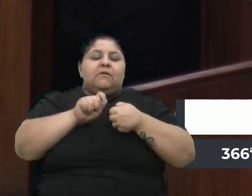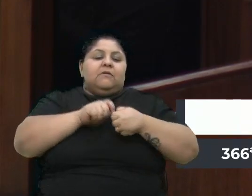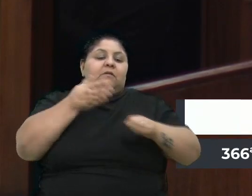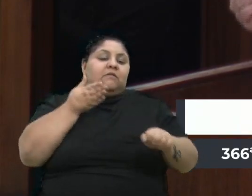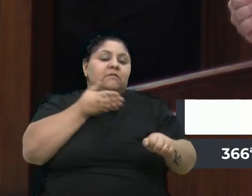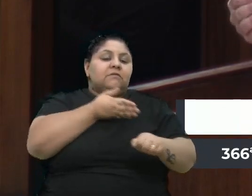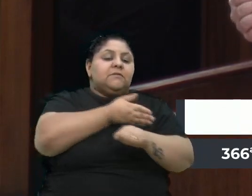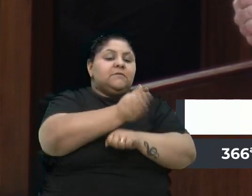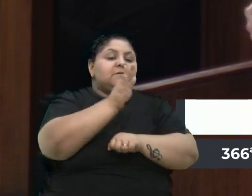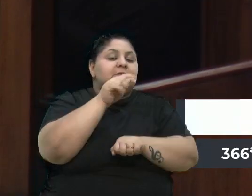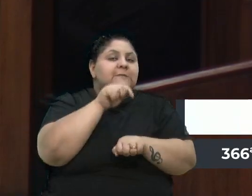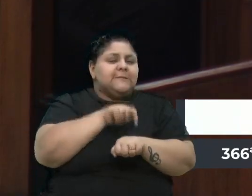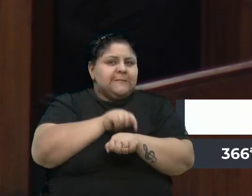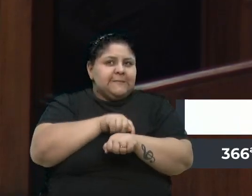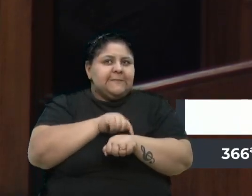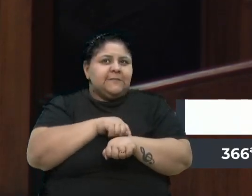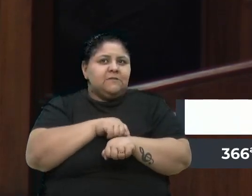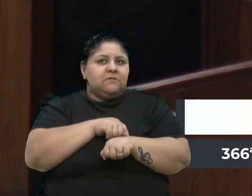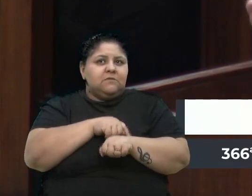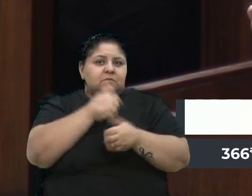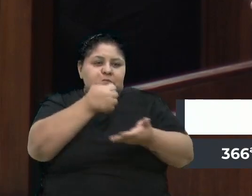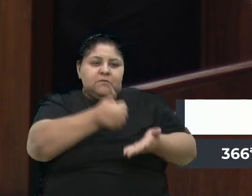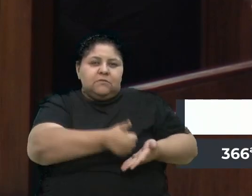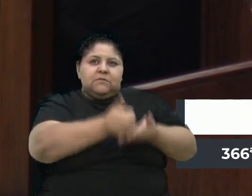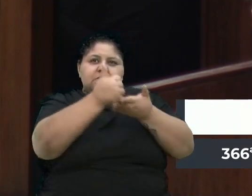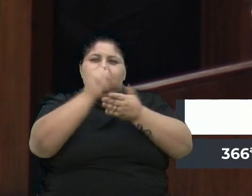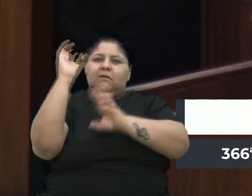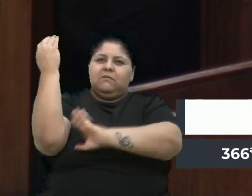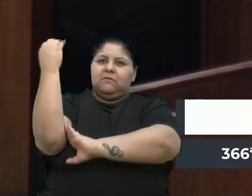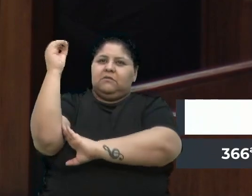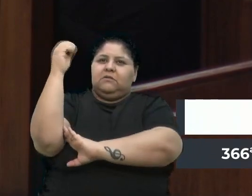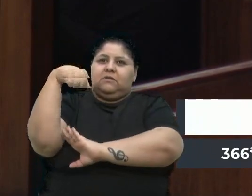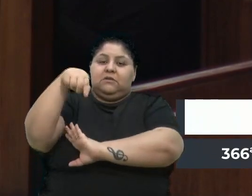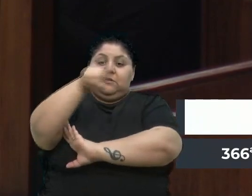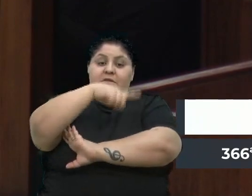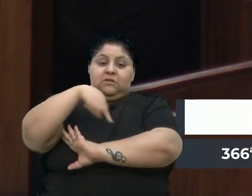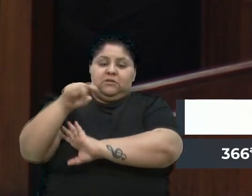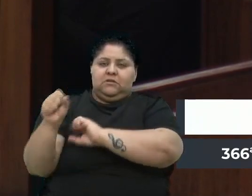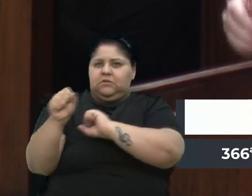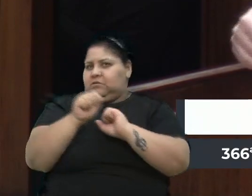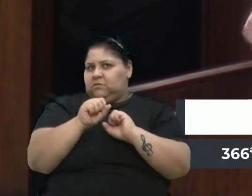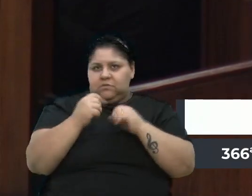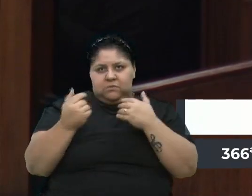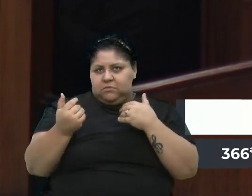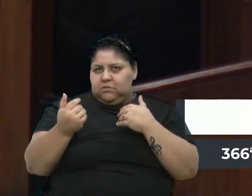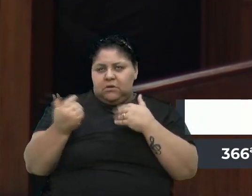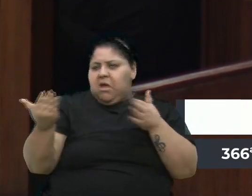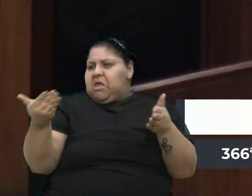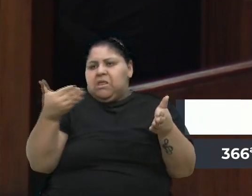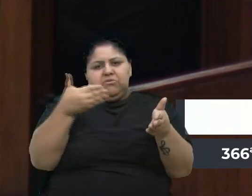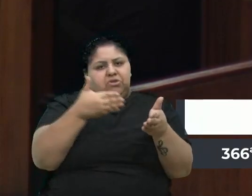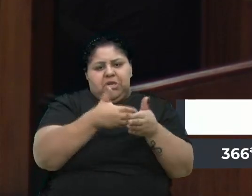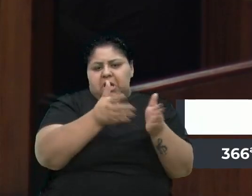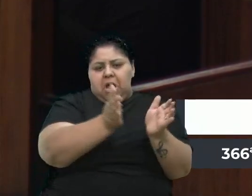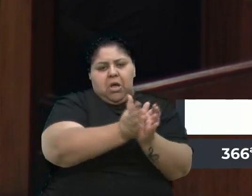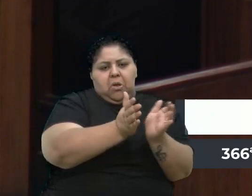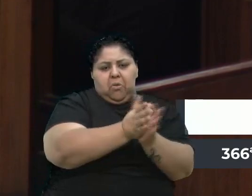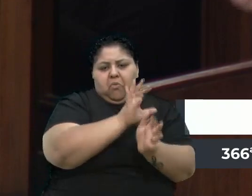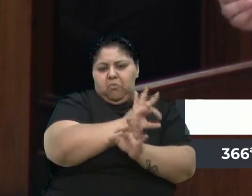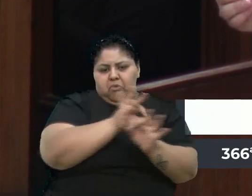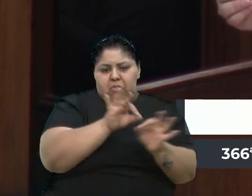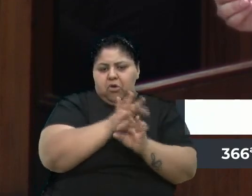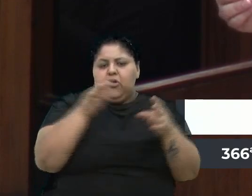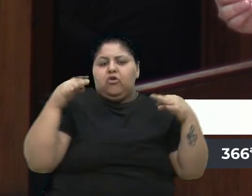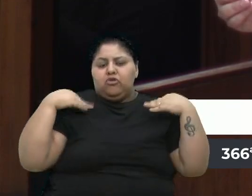nesse momento, para ser um apoio a Porto Alegre, para que a gente possa, se não vier seleção nenhuma, ou se, enfim, os